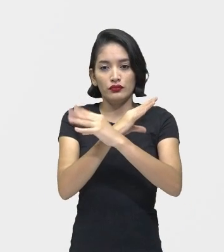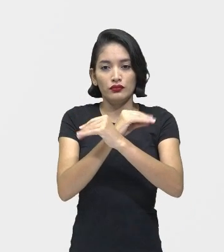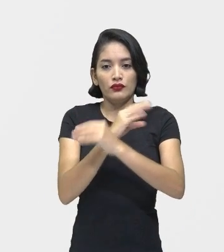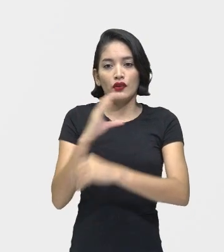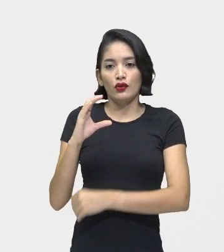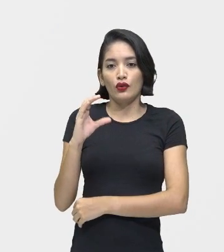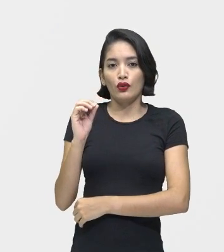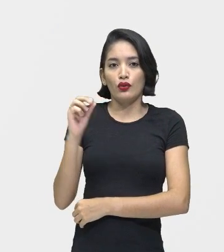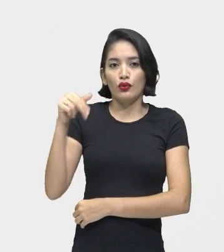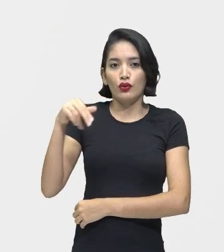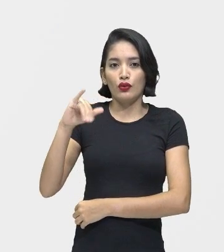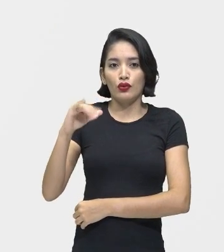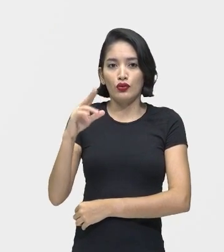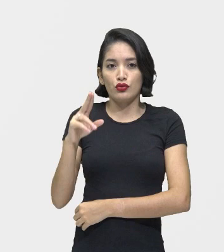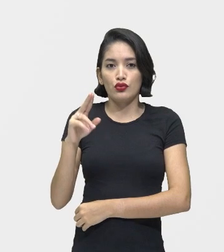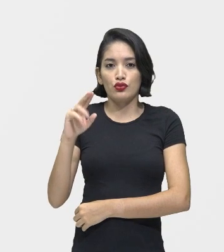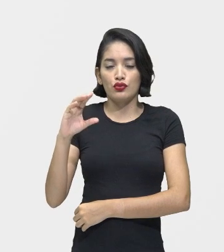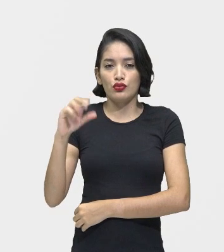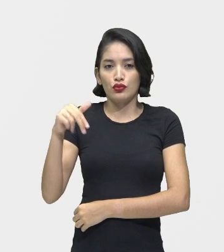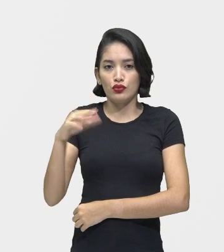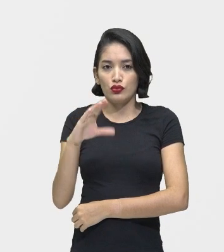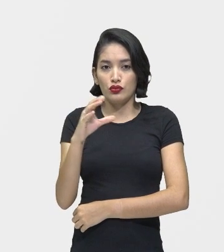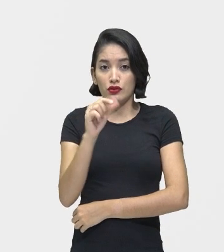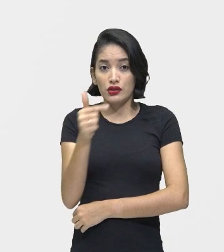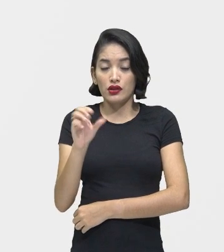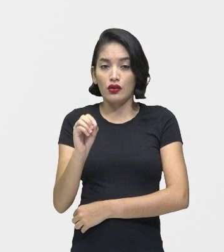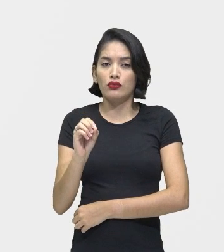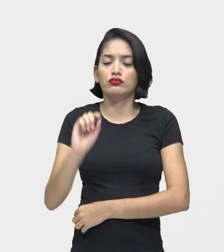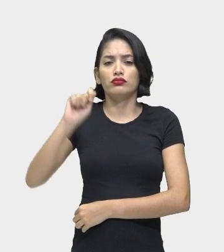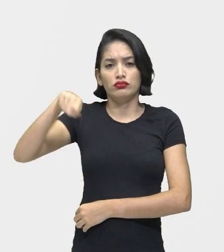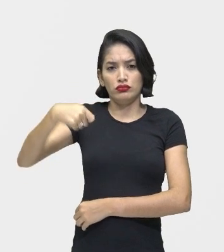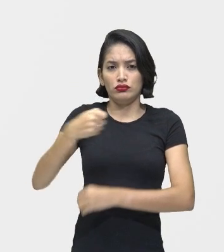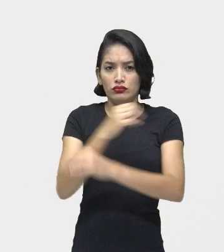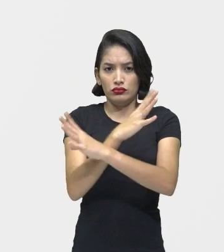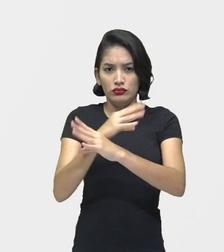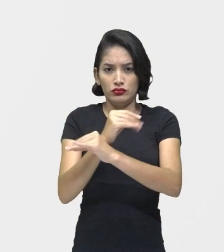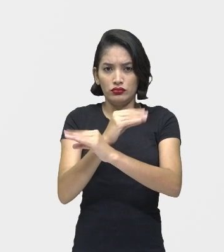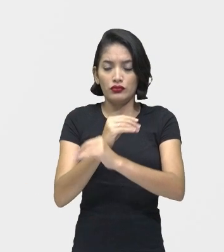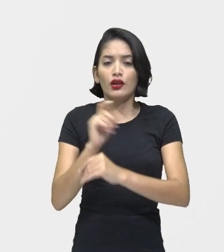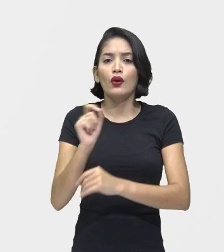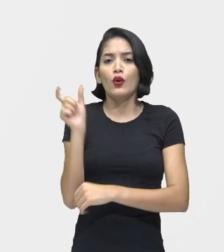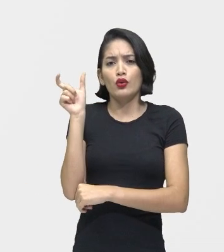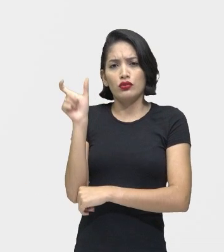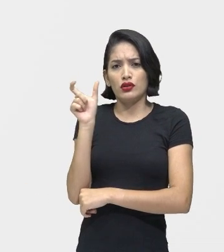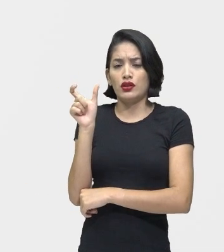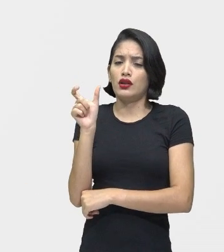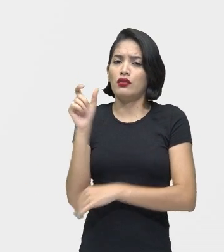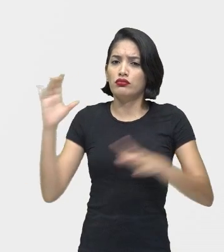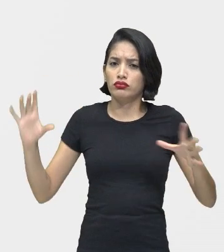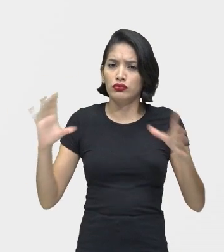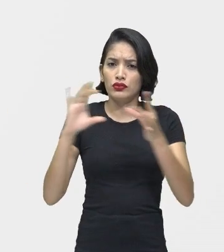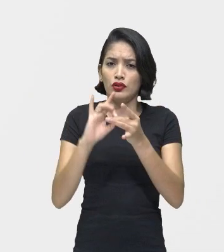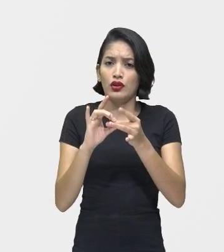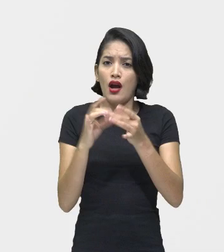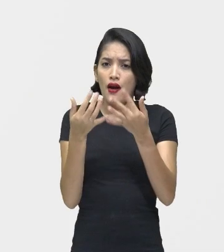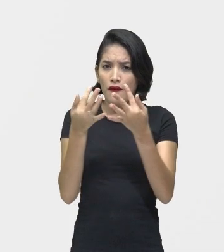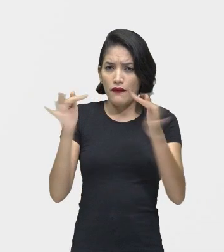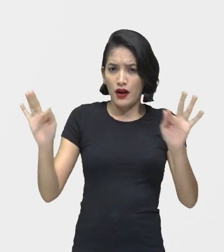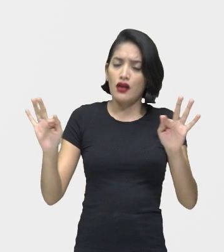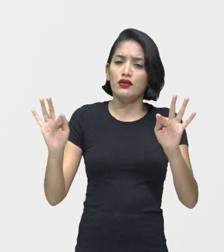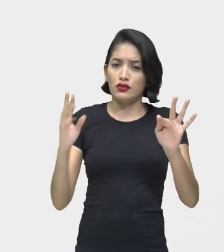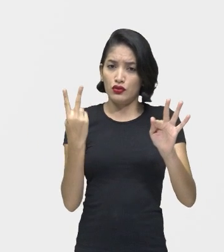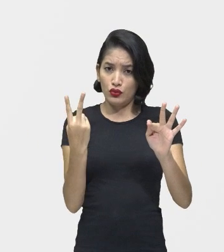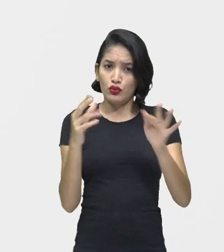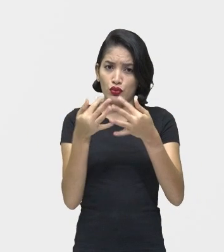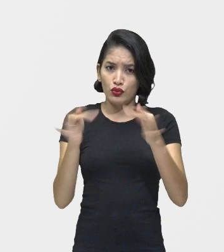conjunção é um termo que liga duas orações ou duas palavras de mesmo valor gramatical, estabelecendo